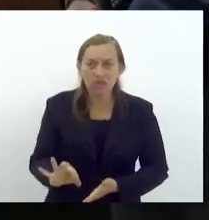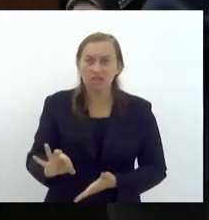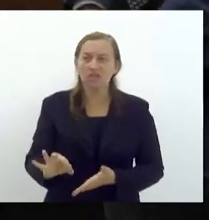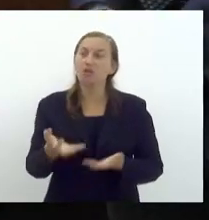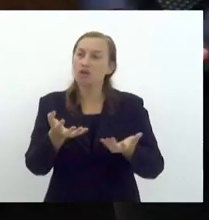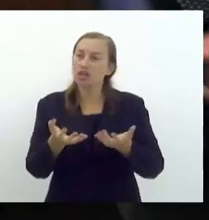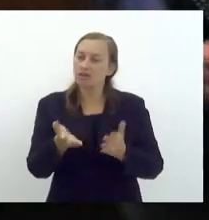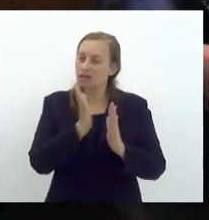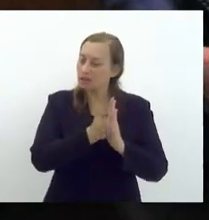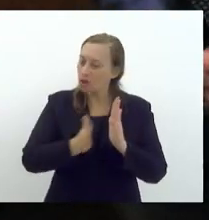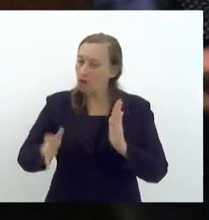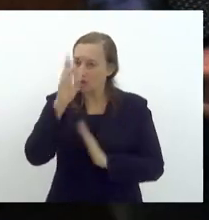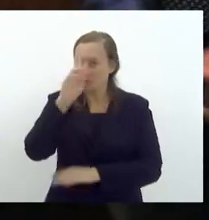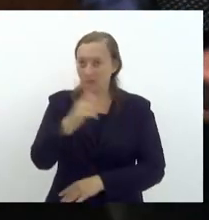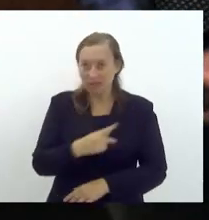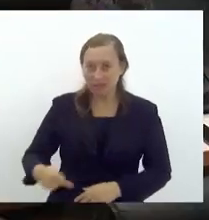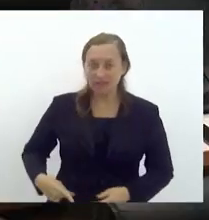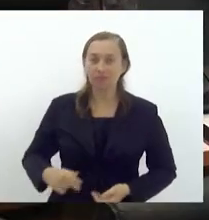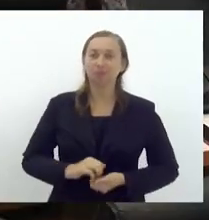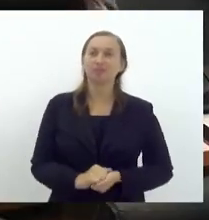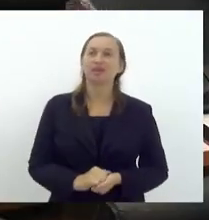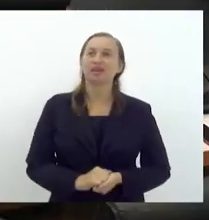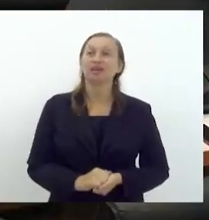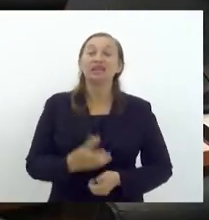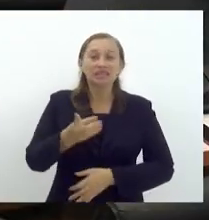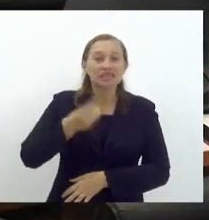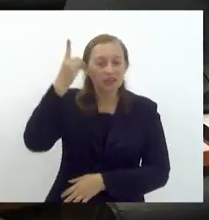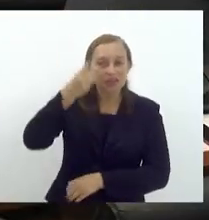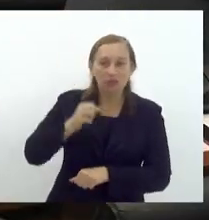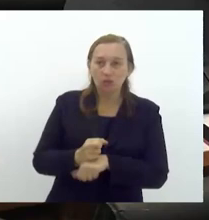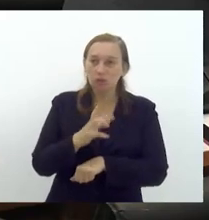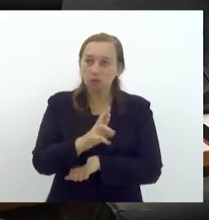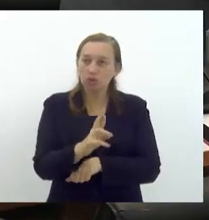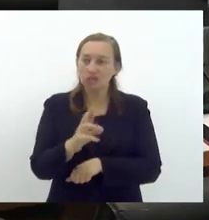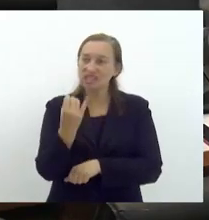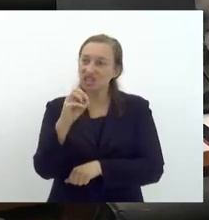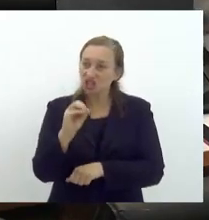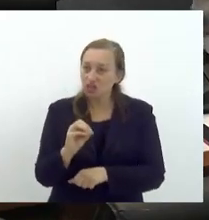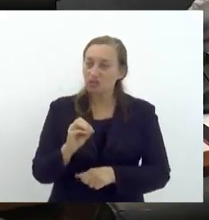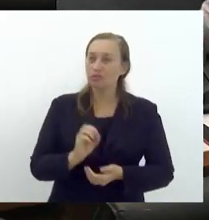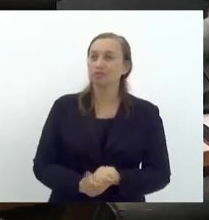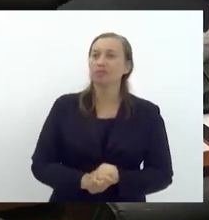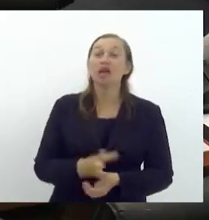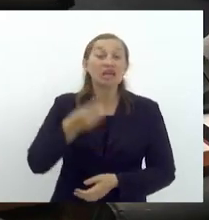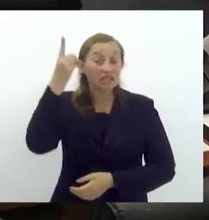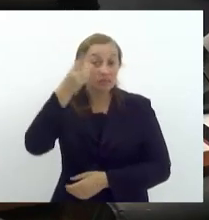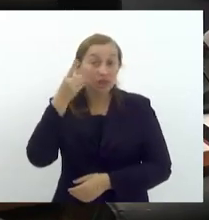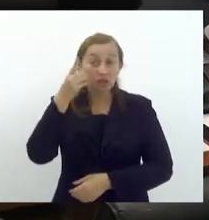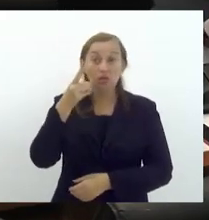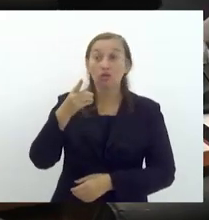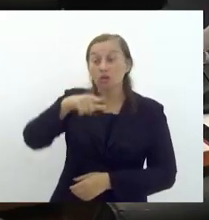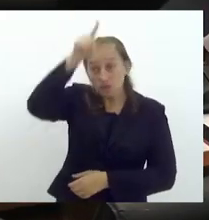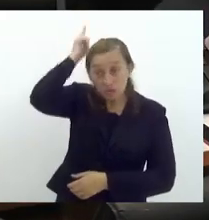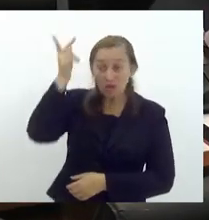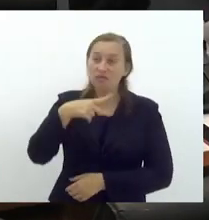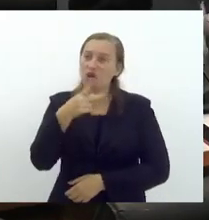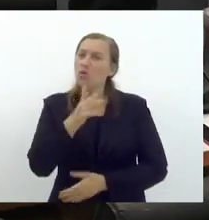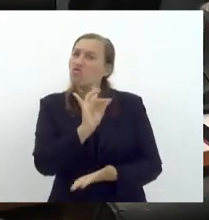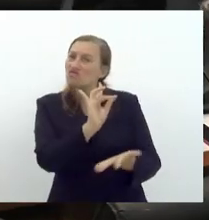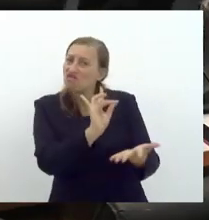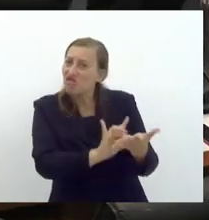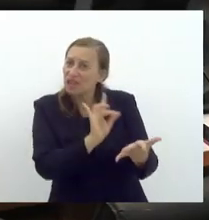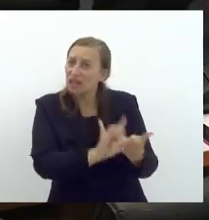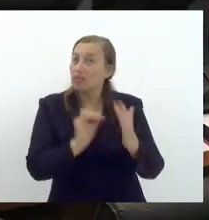essa questão de ótica senhor presidente em cima do deputado Luiz Paulo falou verdadeiramente